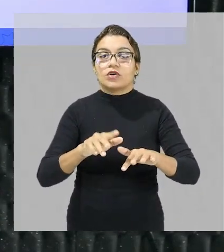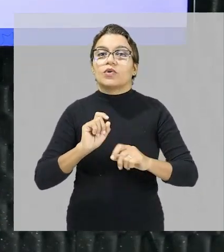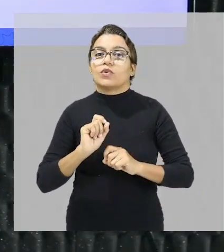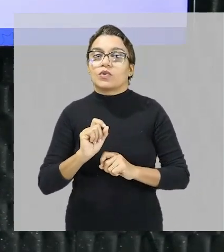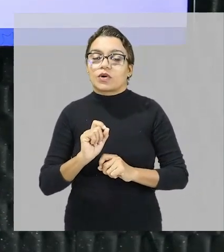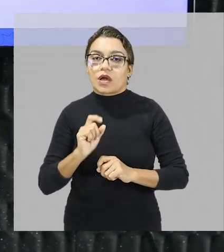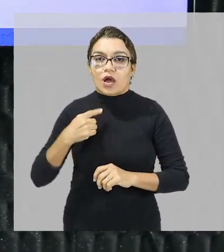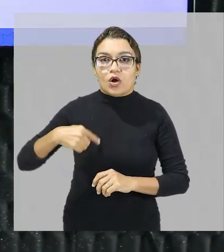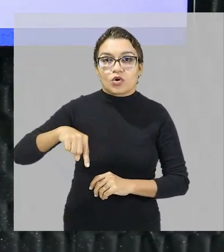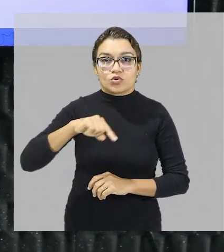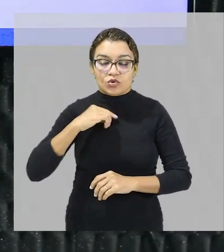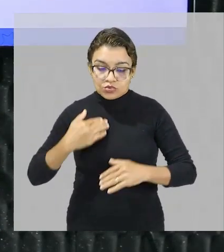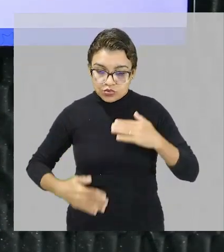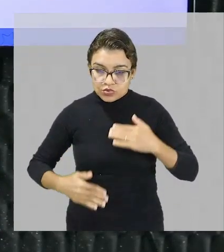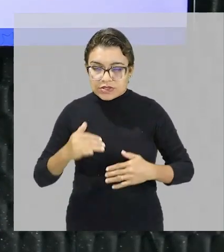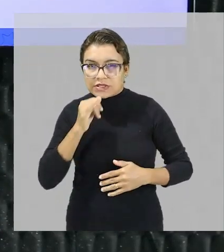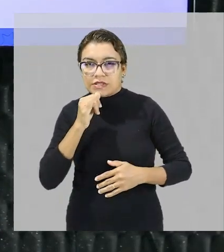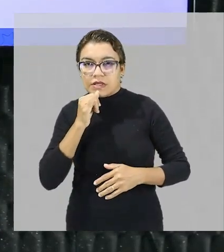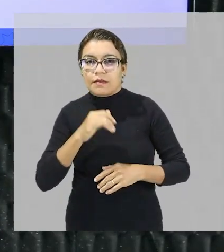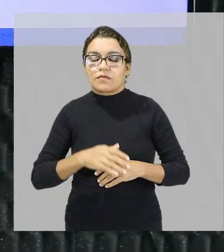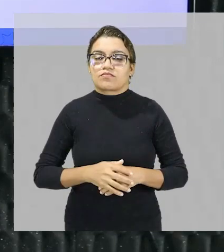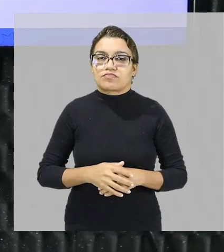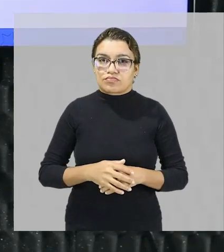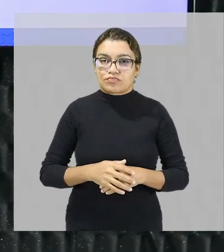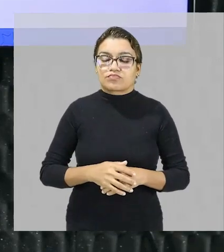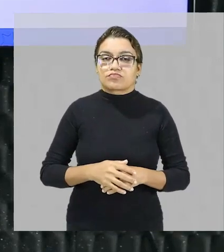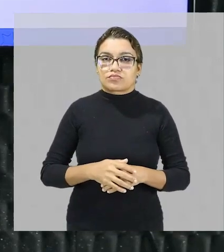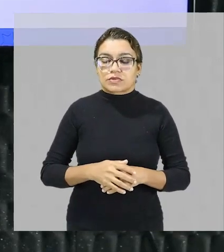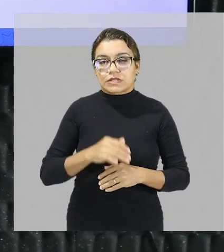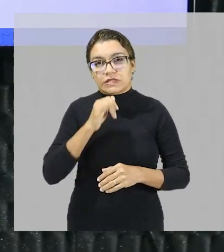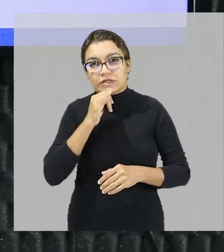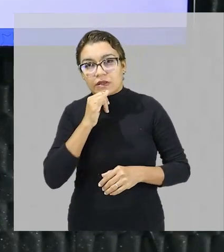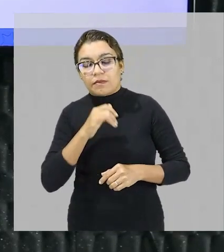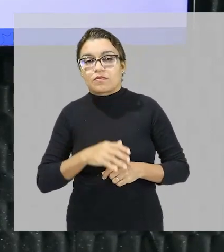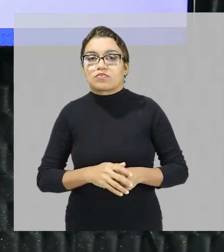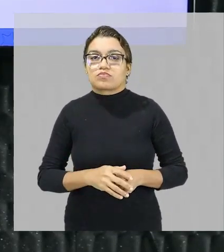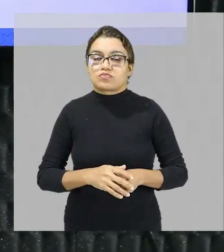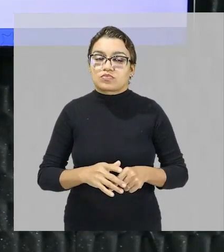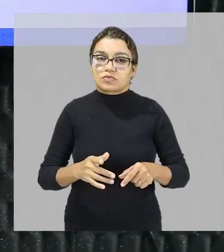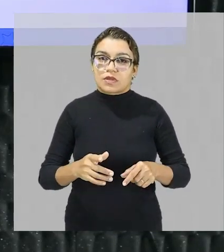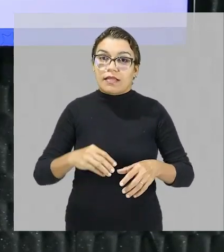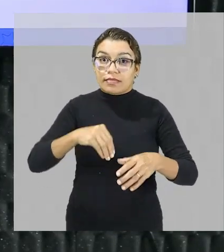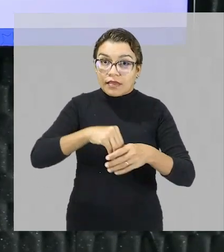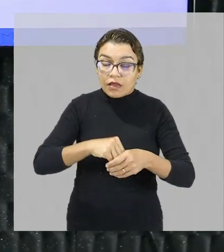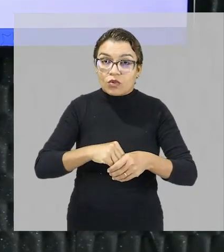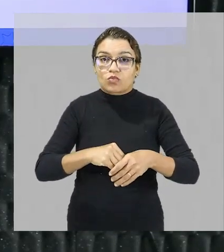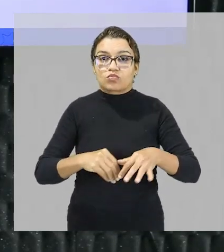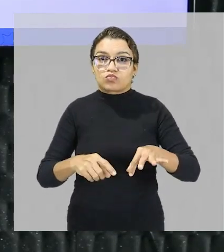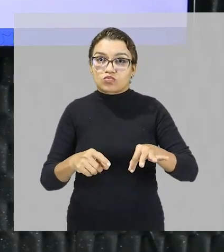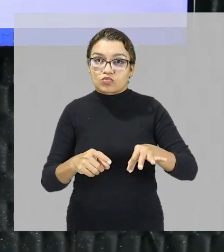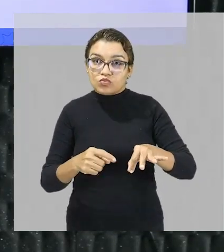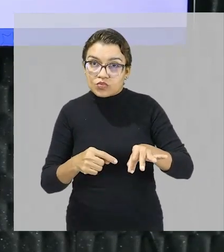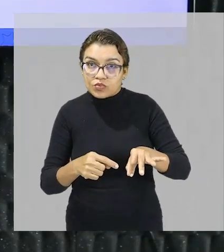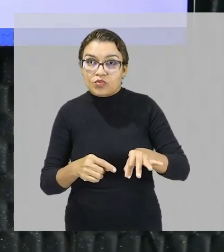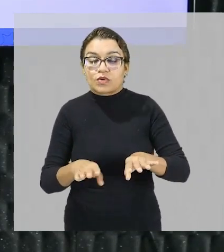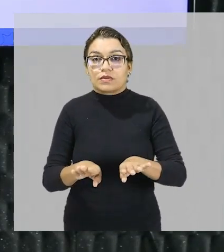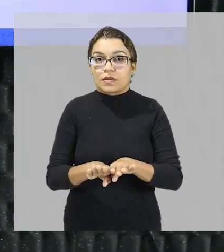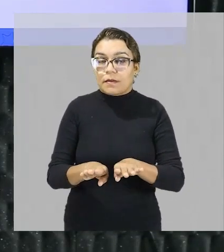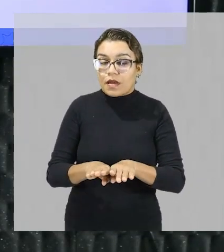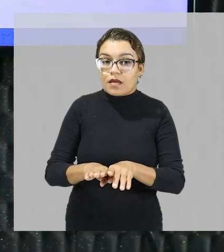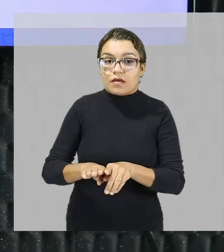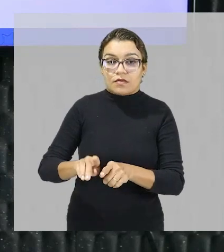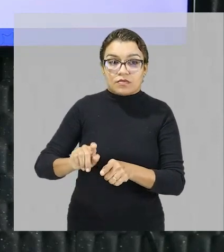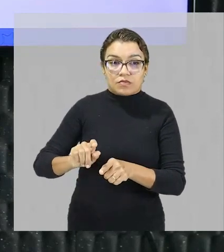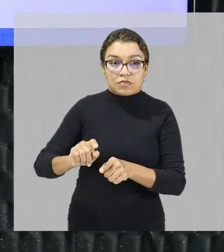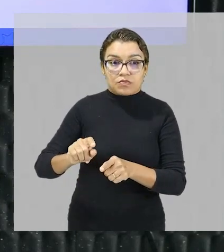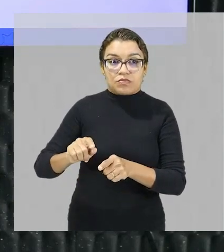que os nossos órgãos sexuais, as glândulas que estão presentes nos órgãos sexuais, possam exercer uma determinada função, tá?